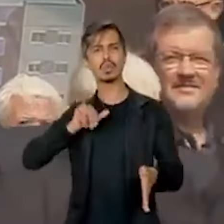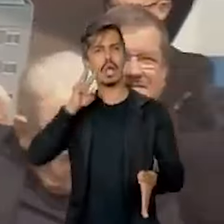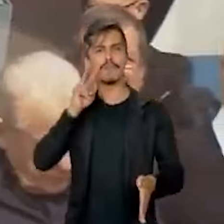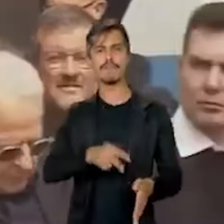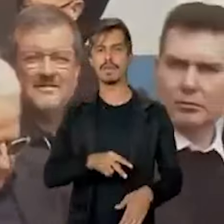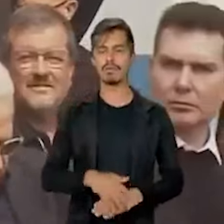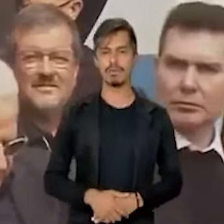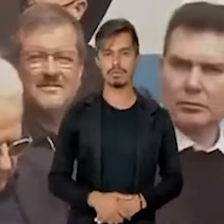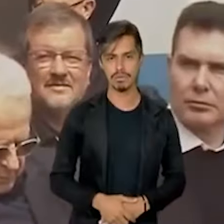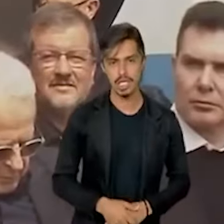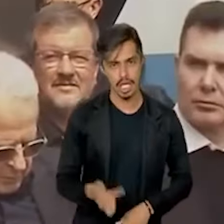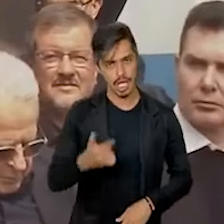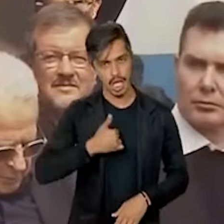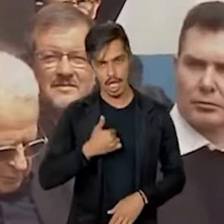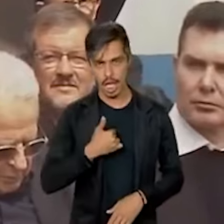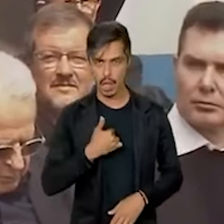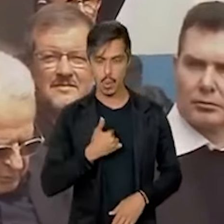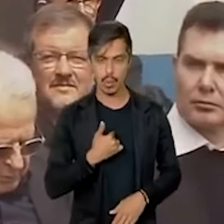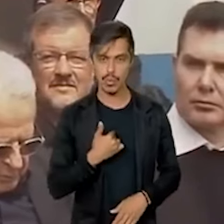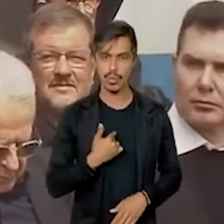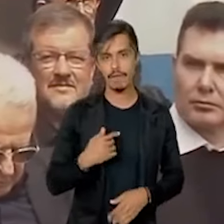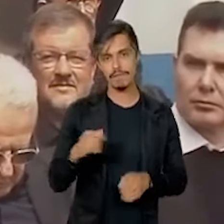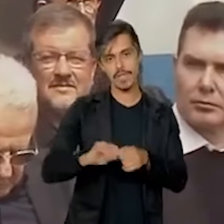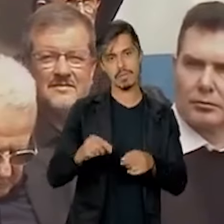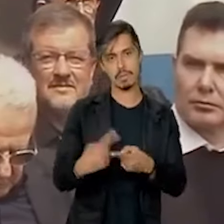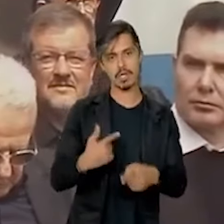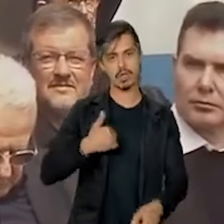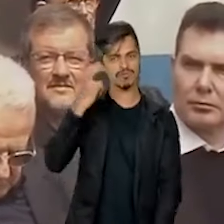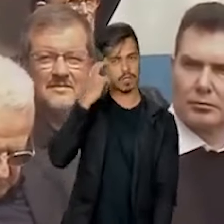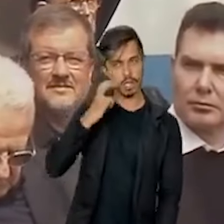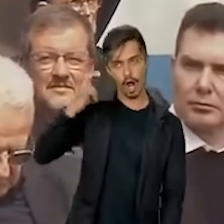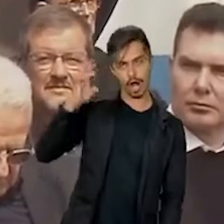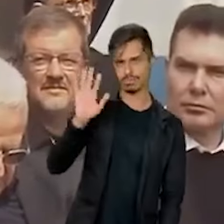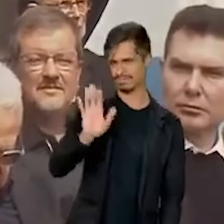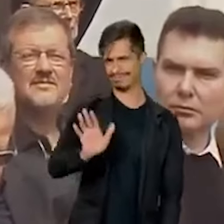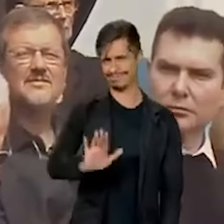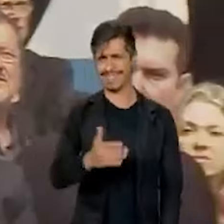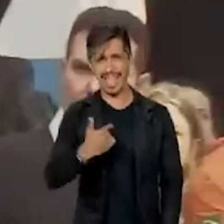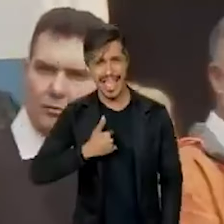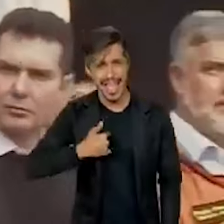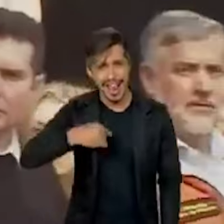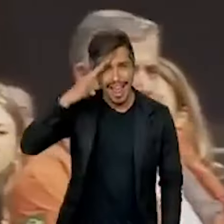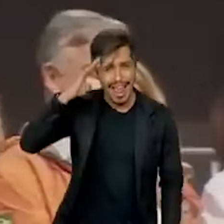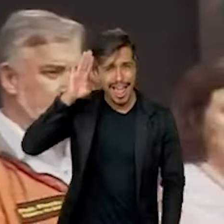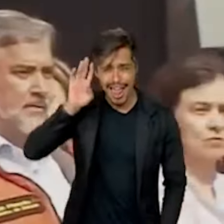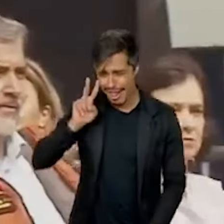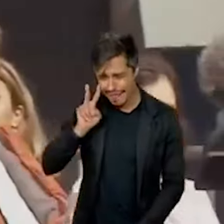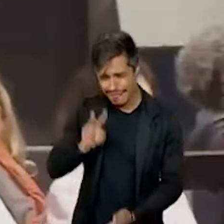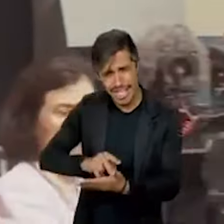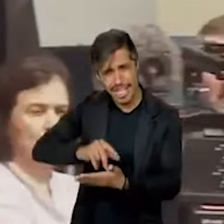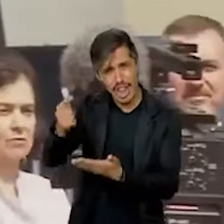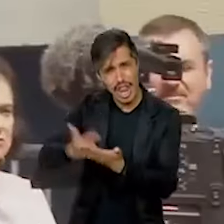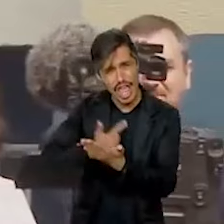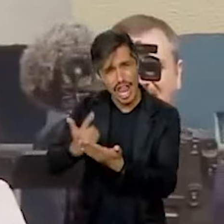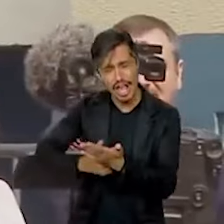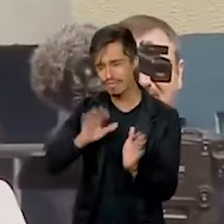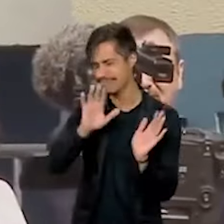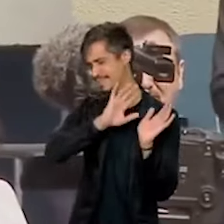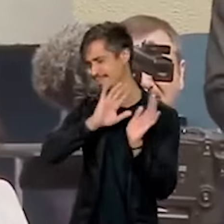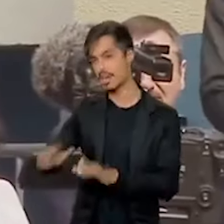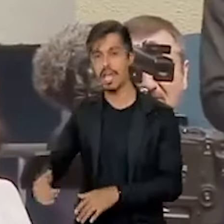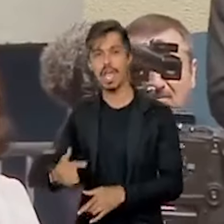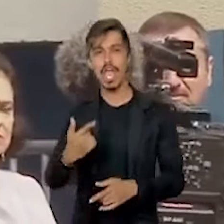habitacional, eu não fiz porque sou intelectual, eu não fiz porque vi num livro, eu fiz porque